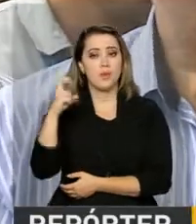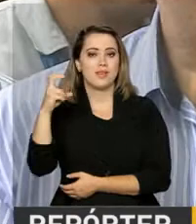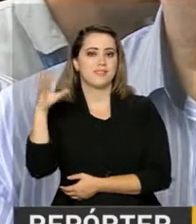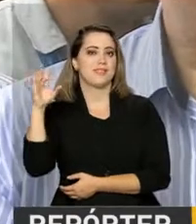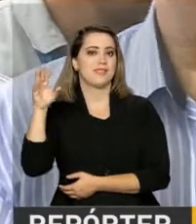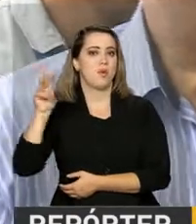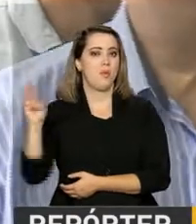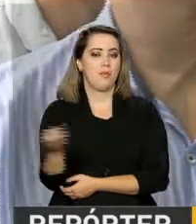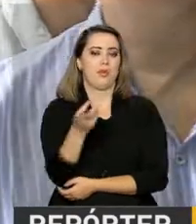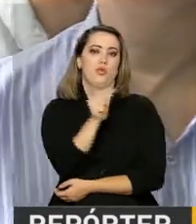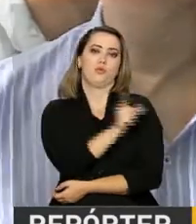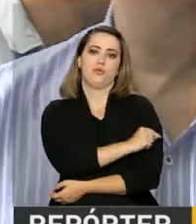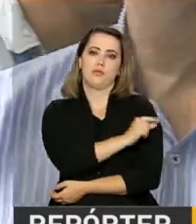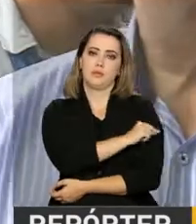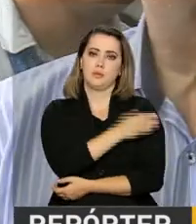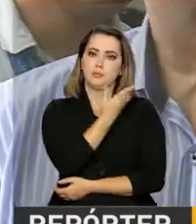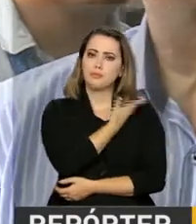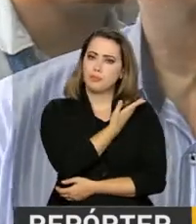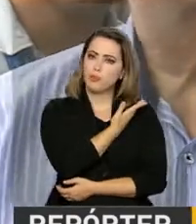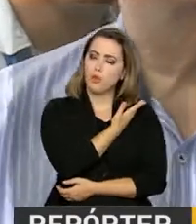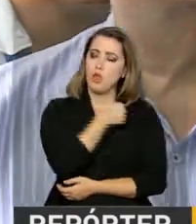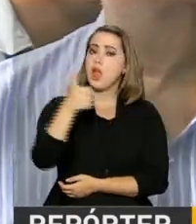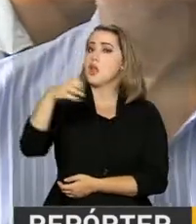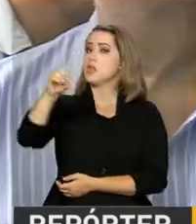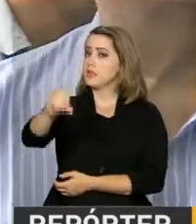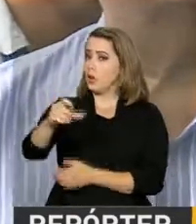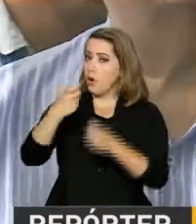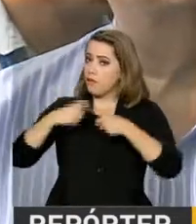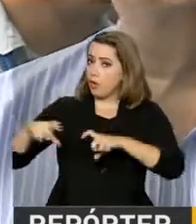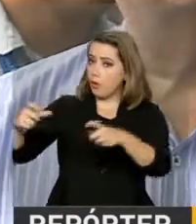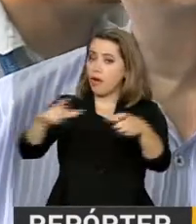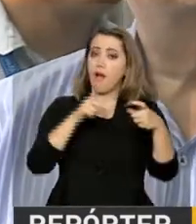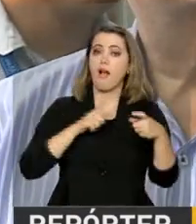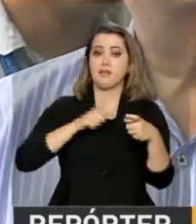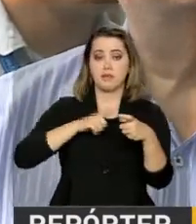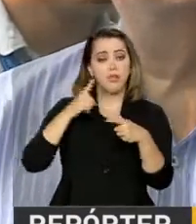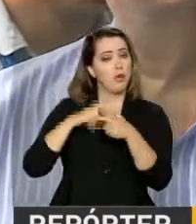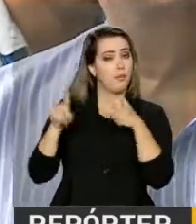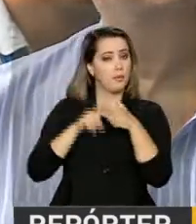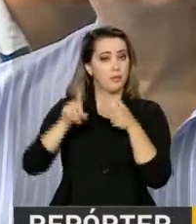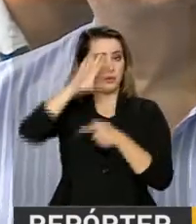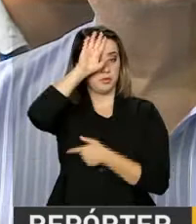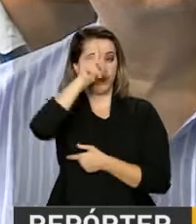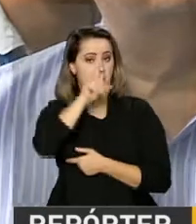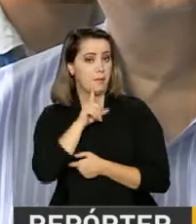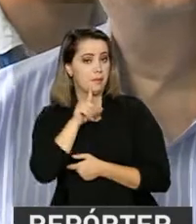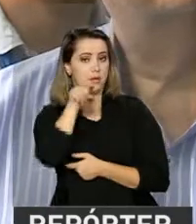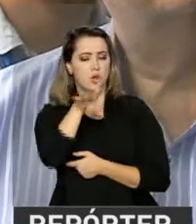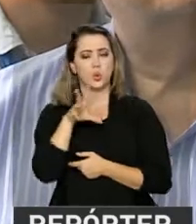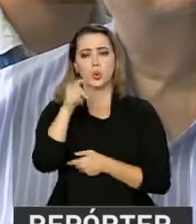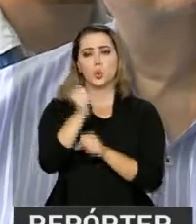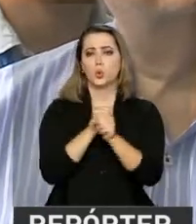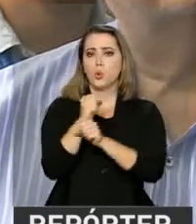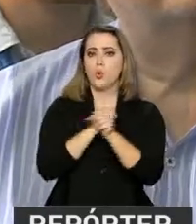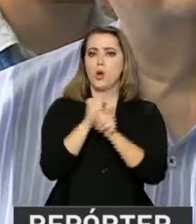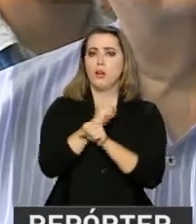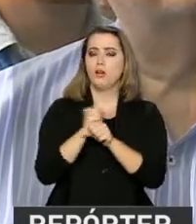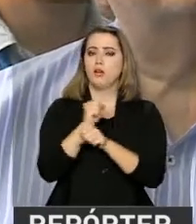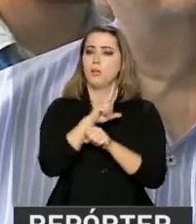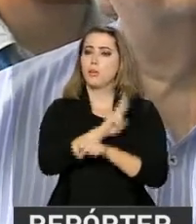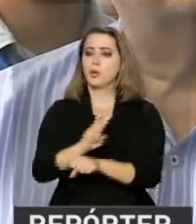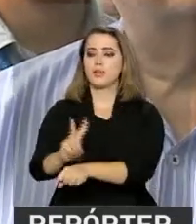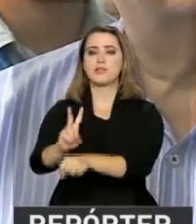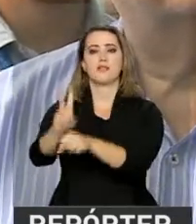endêmica no Brasil em 19 estados. E esses 19 estados recebem doses anualmente para manter